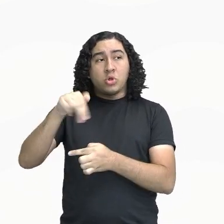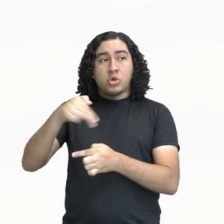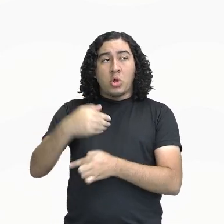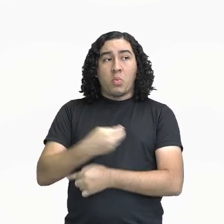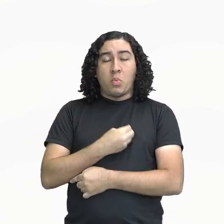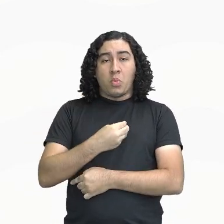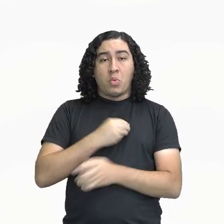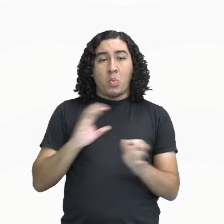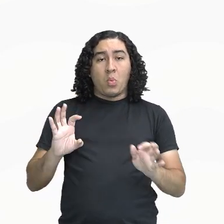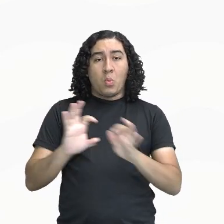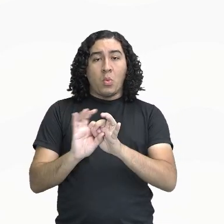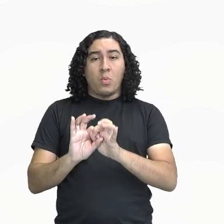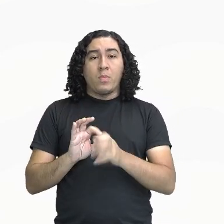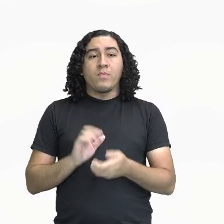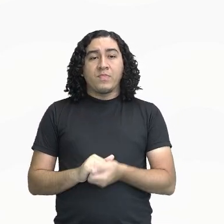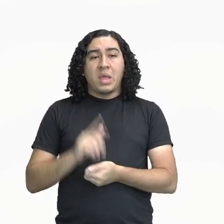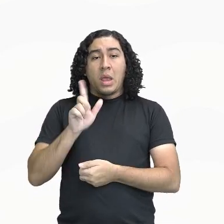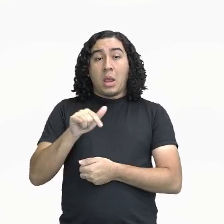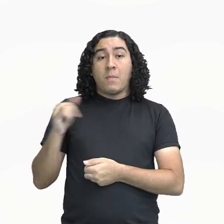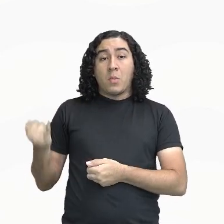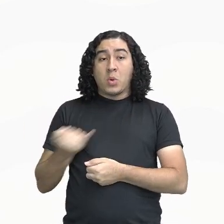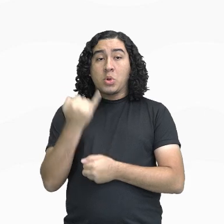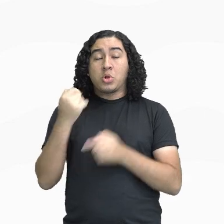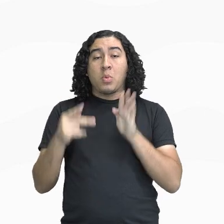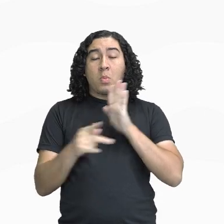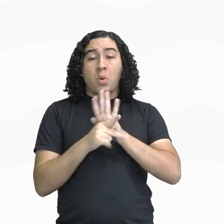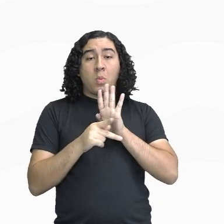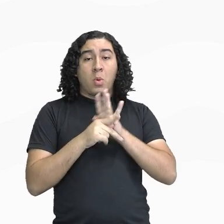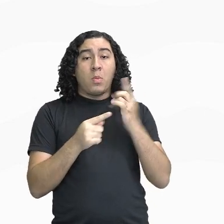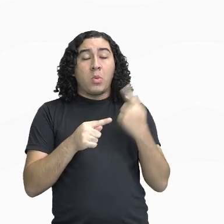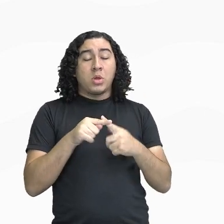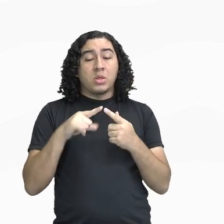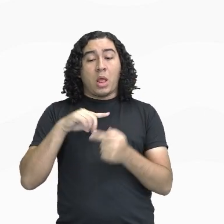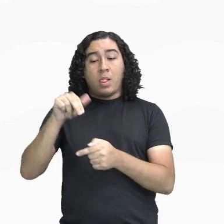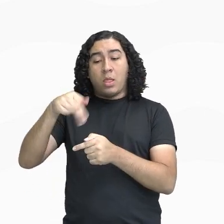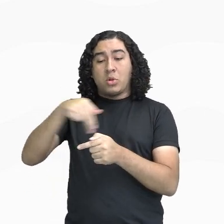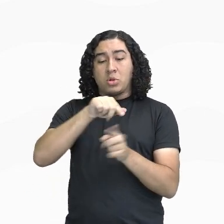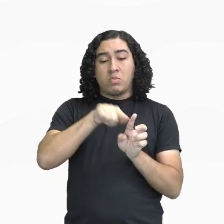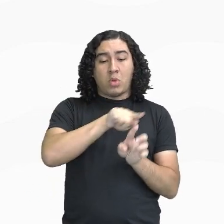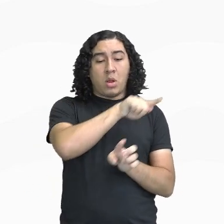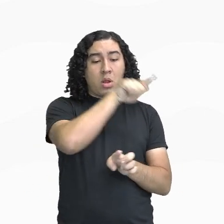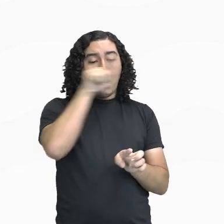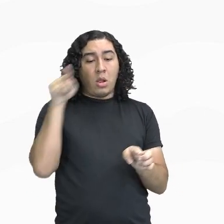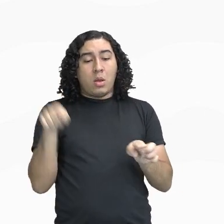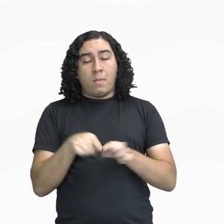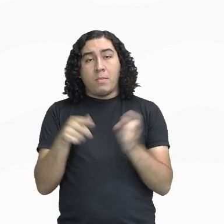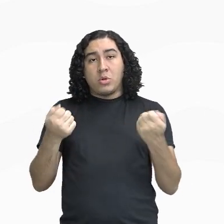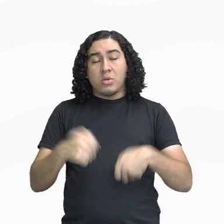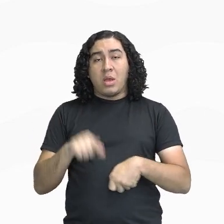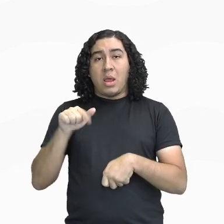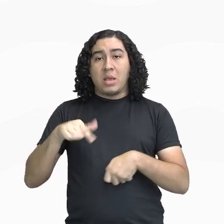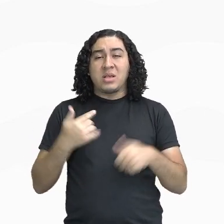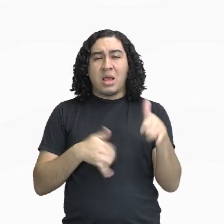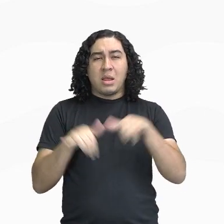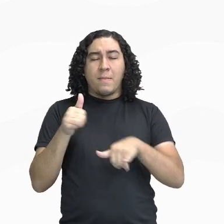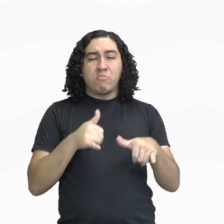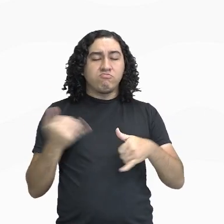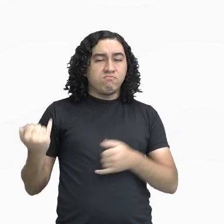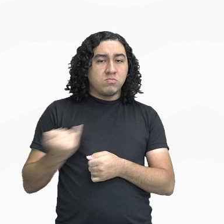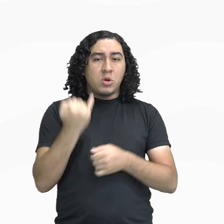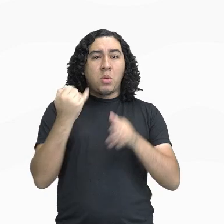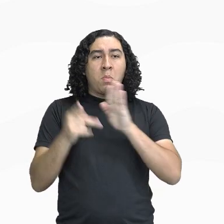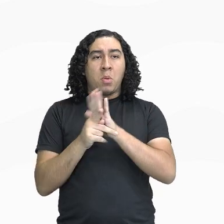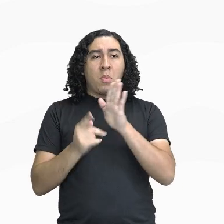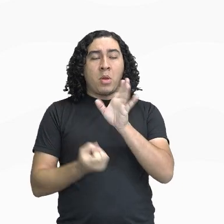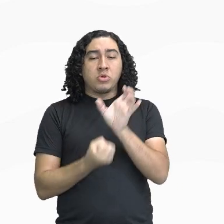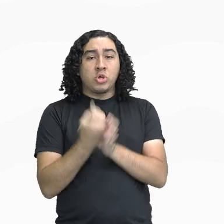Ele é extremamente importante, pois garante a circulação do nitrogênio. Esse elemento químico é essencial para a